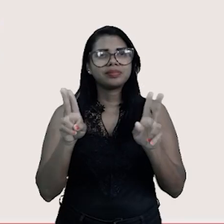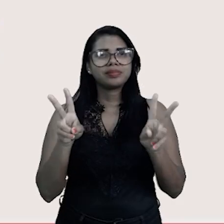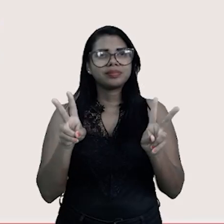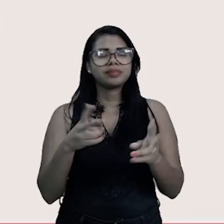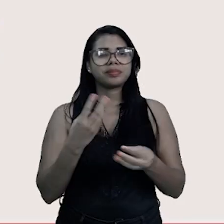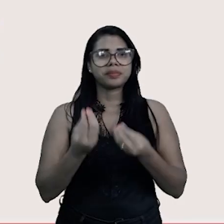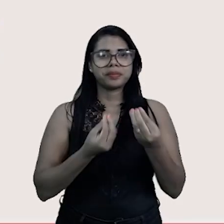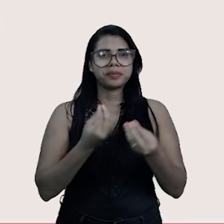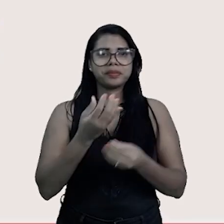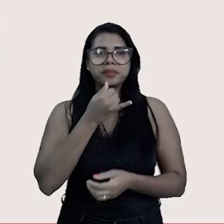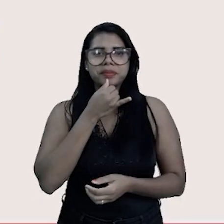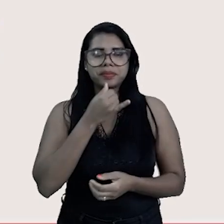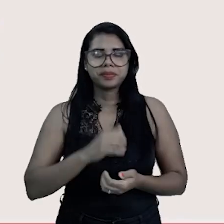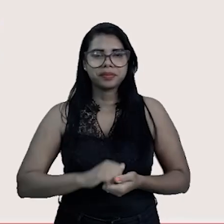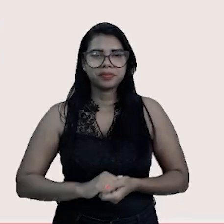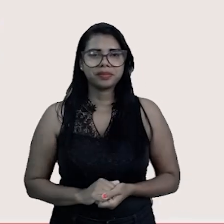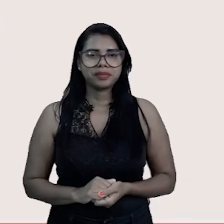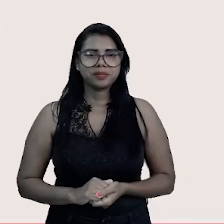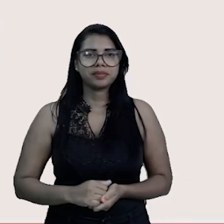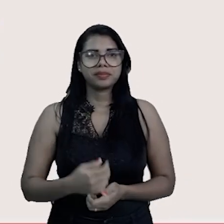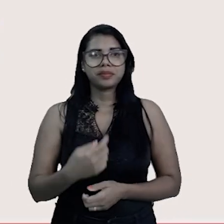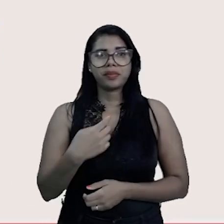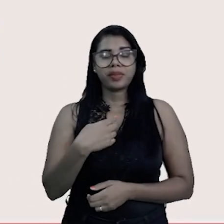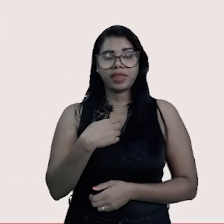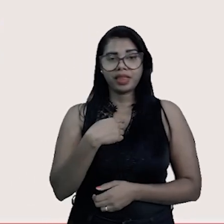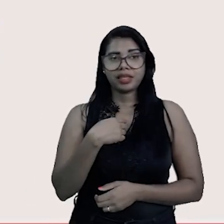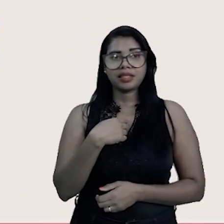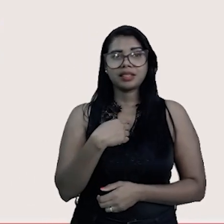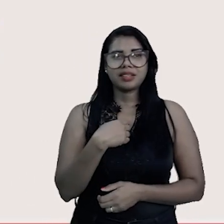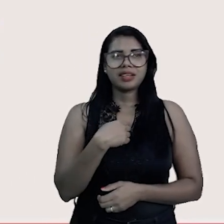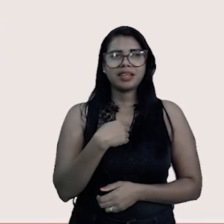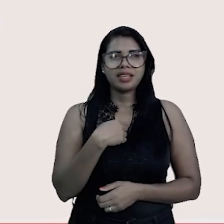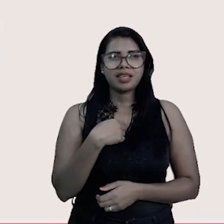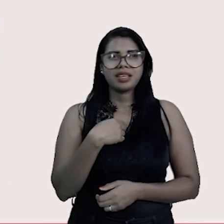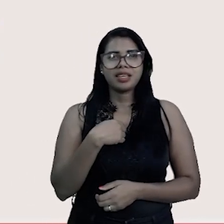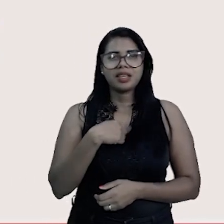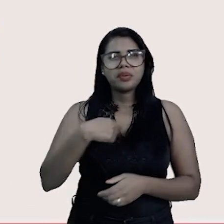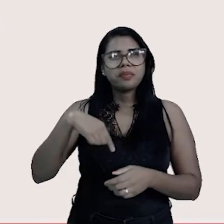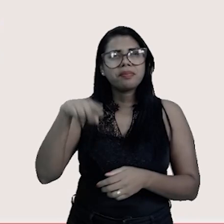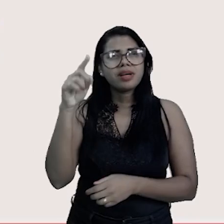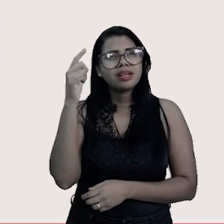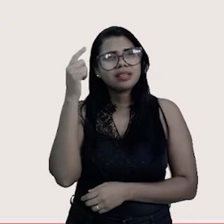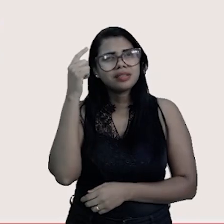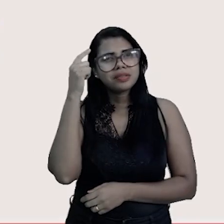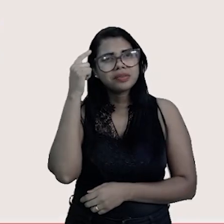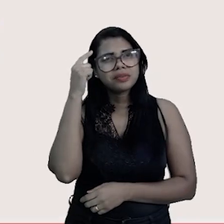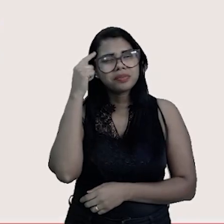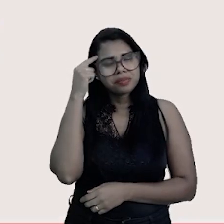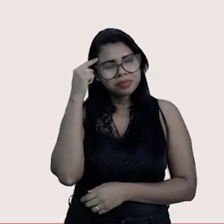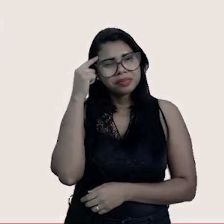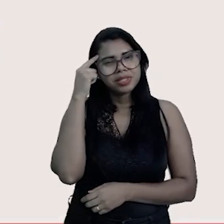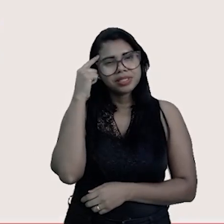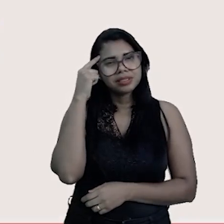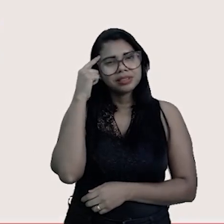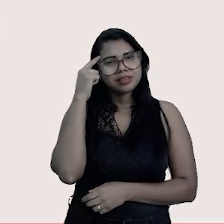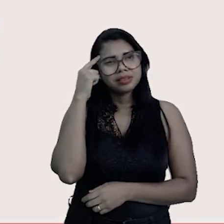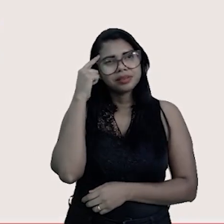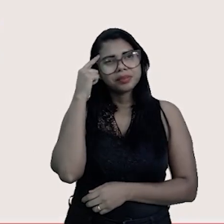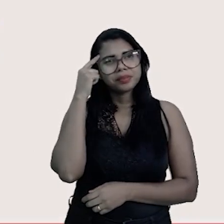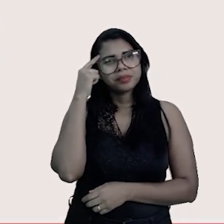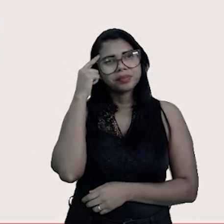exemplo. Eu que passo, penso, ó, passo,